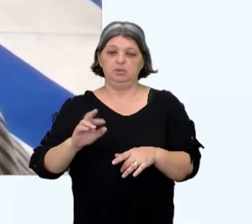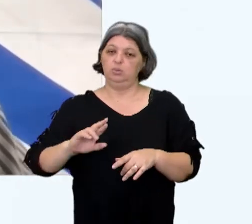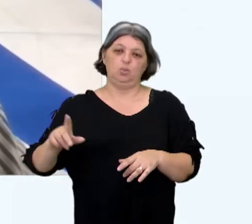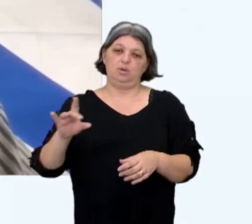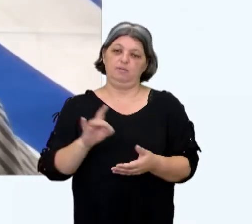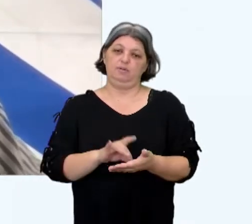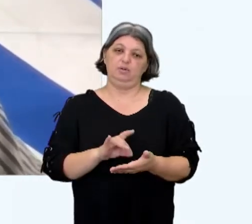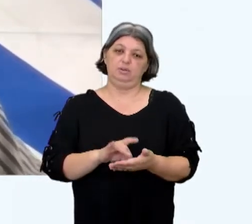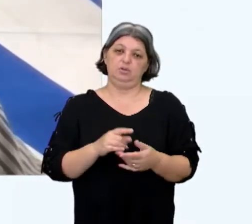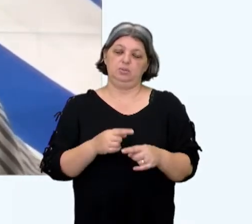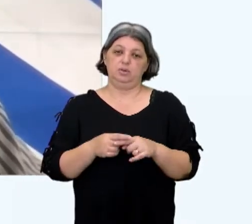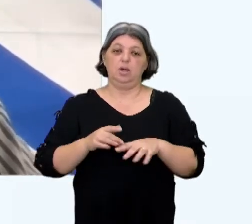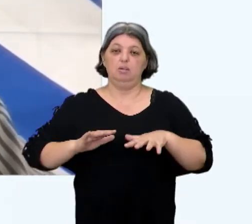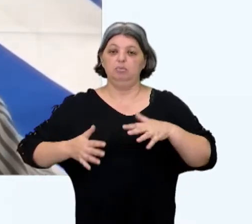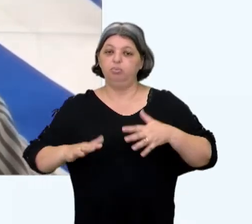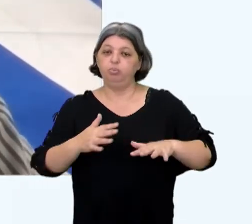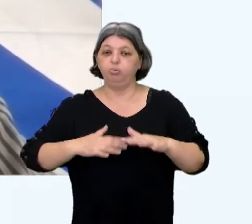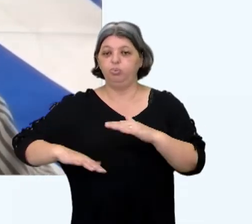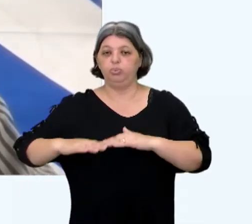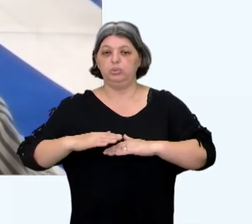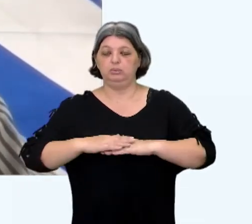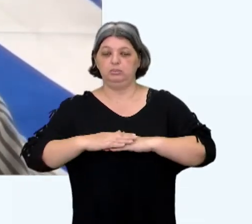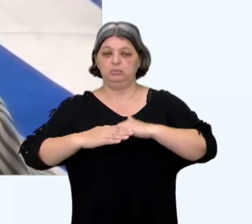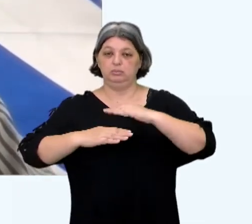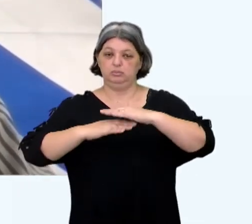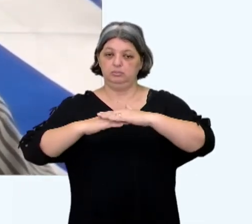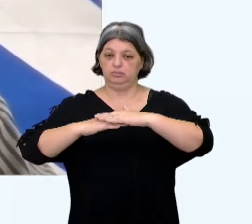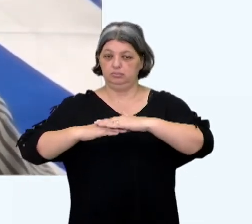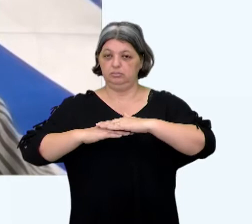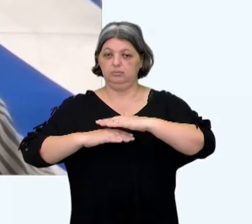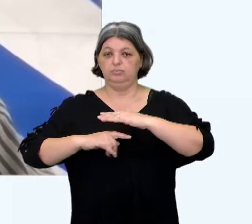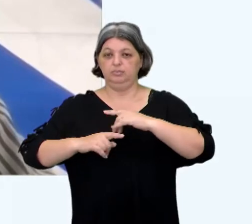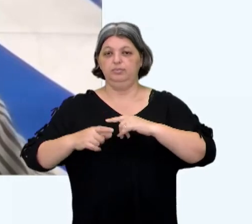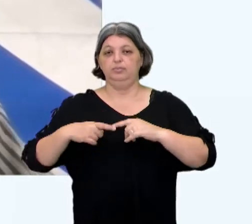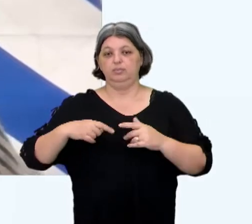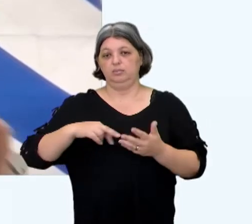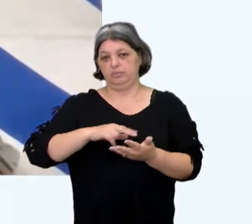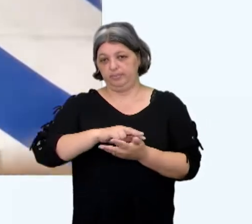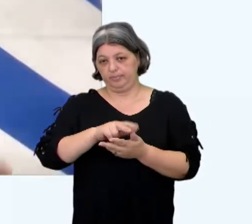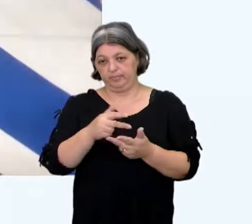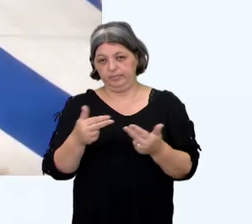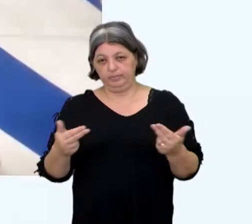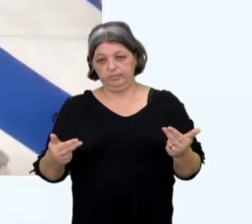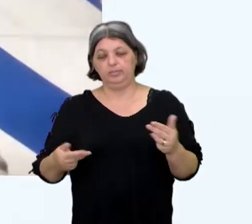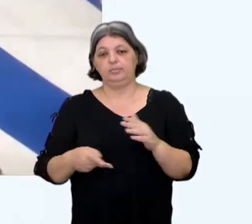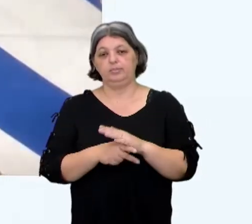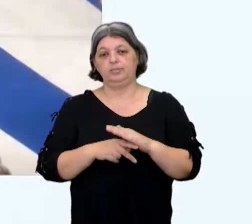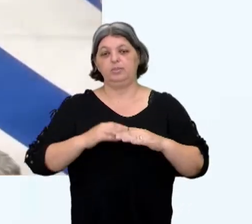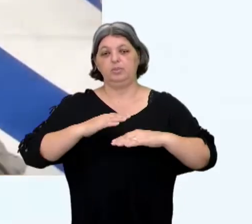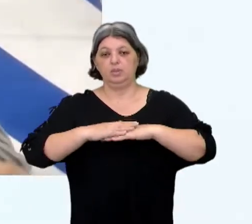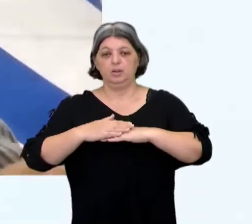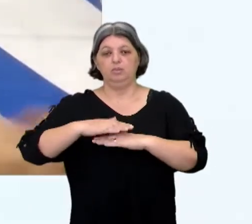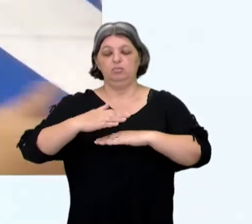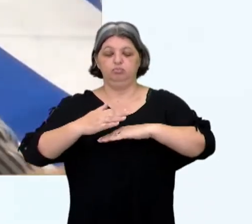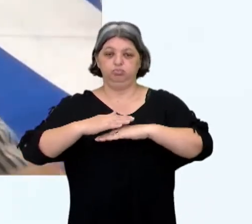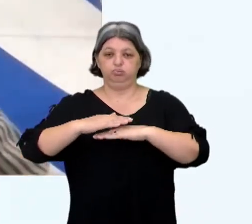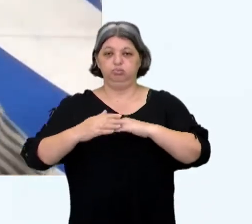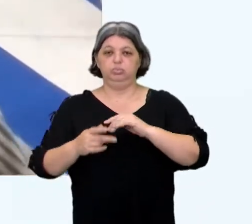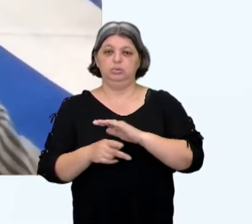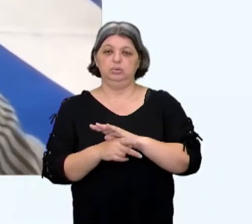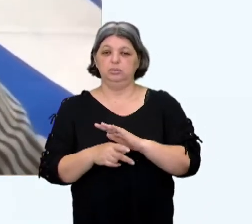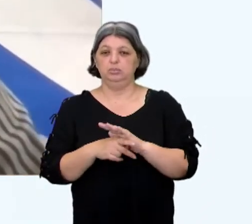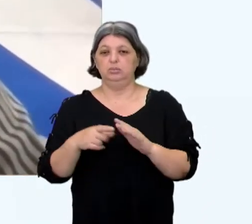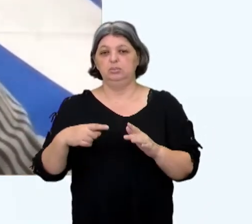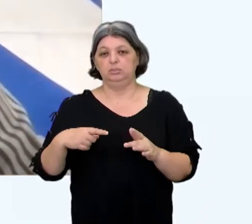os eventos sísmicos eles são gerados por diferentes mecanismos, como movimentação de falhas, acomodações e